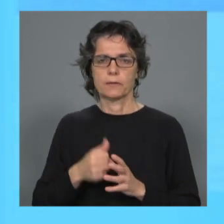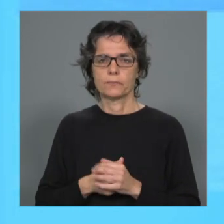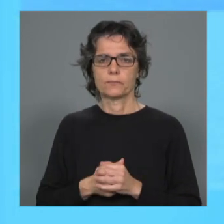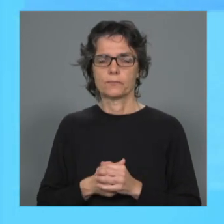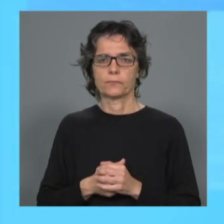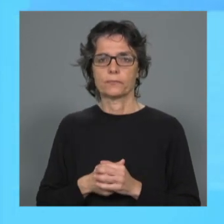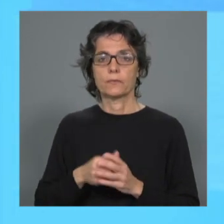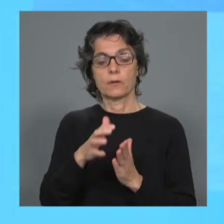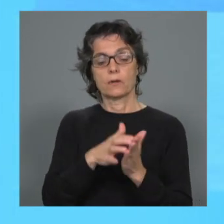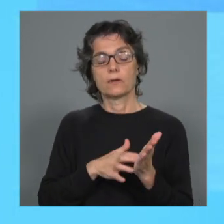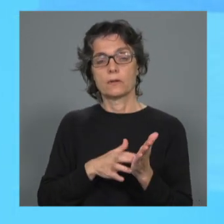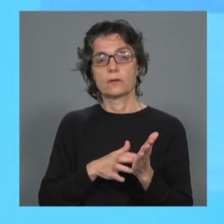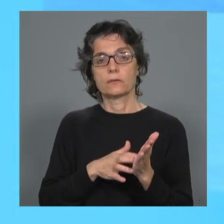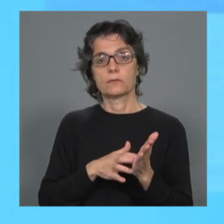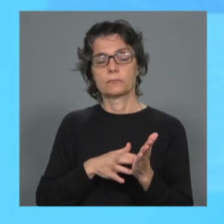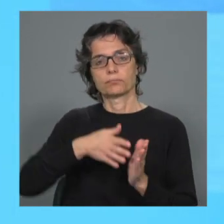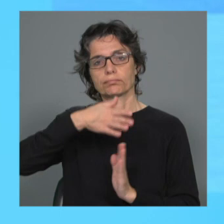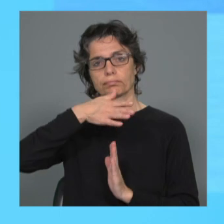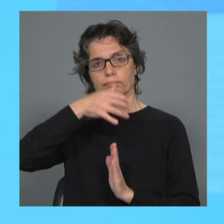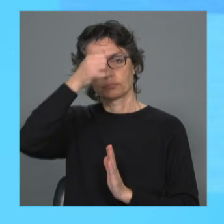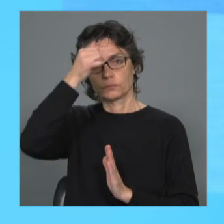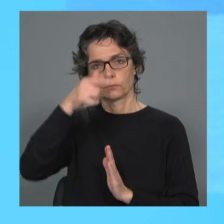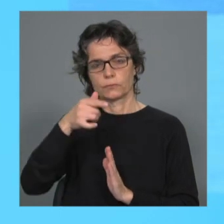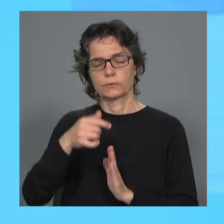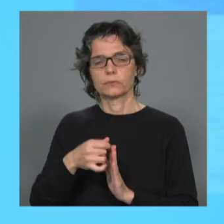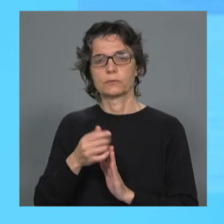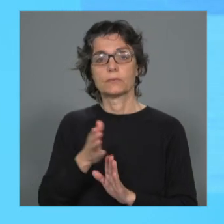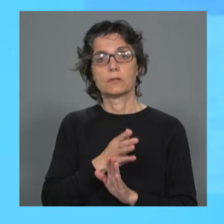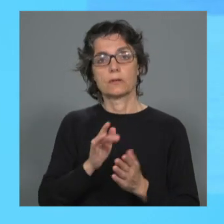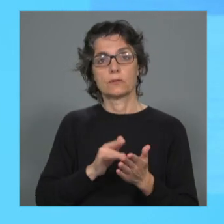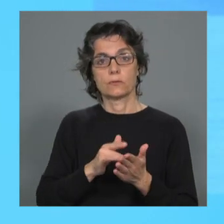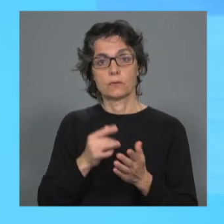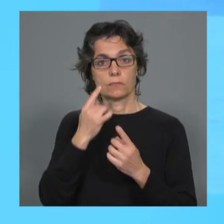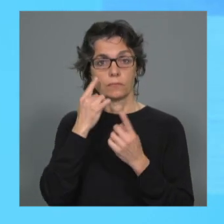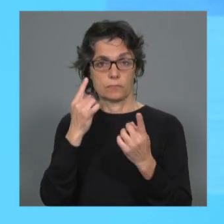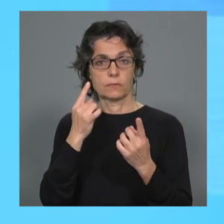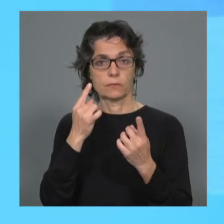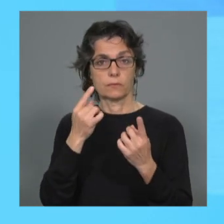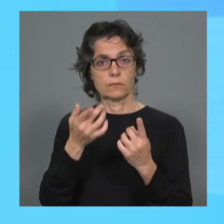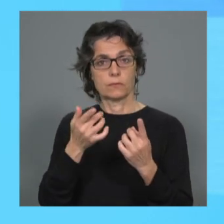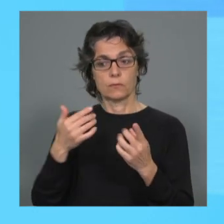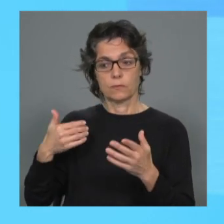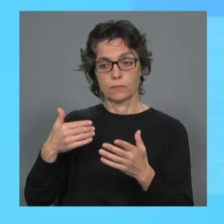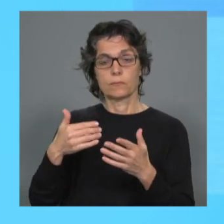a textos específicos da liturgia deste domingo. Antes, pegámos neste livro que publicou agora no contexto da